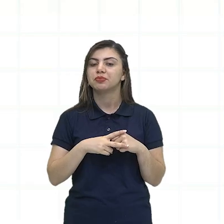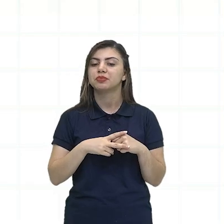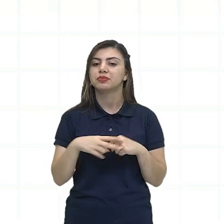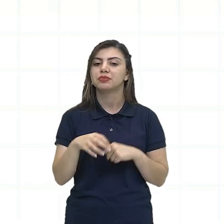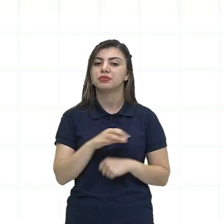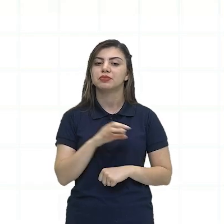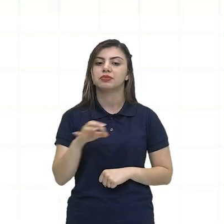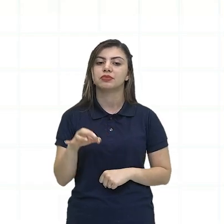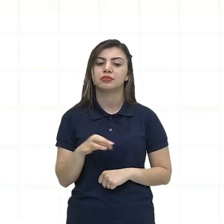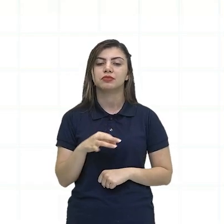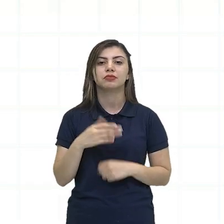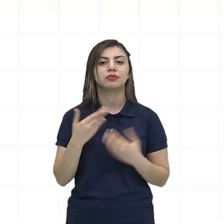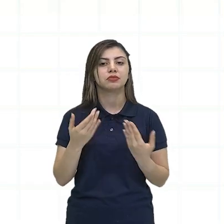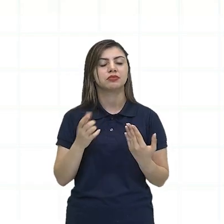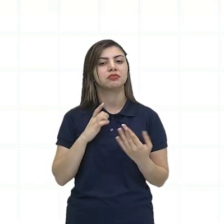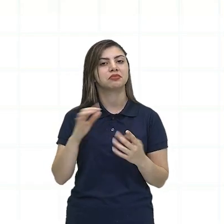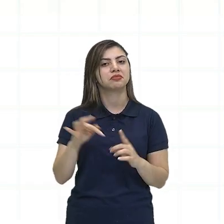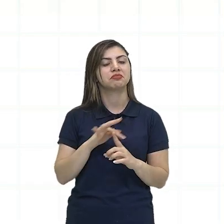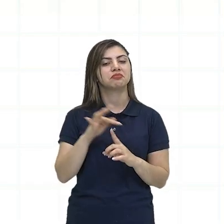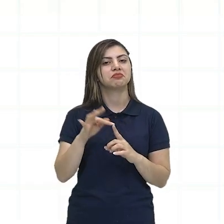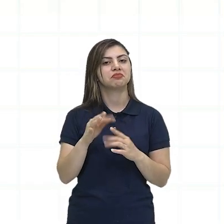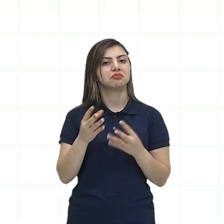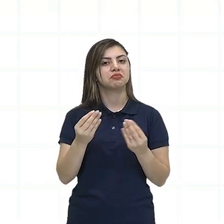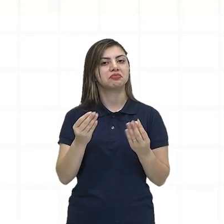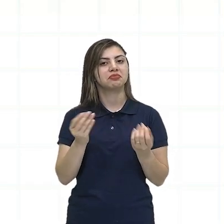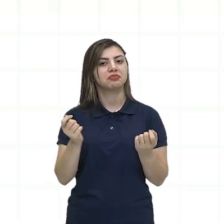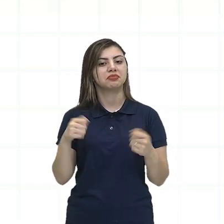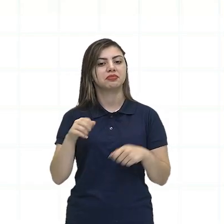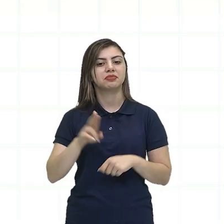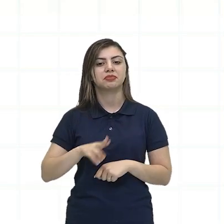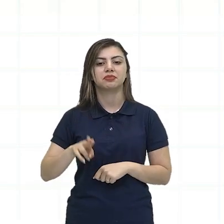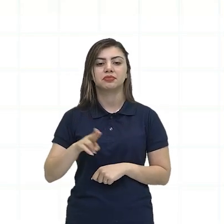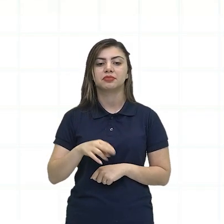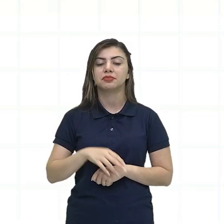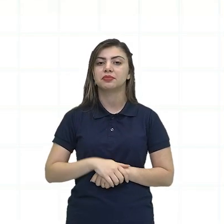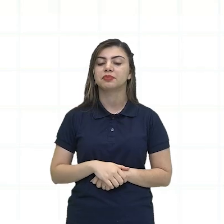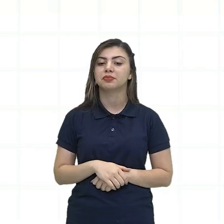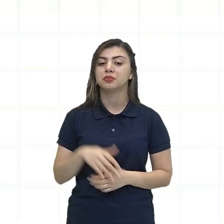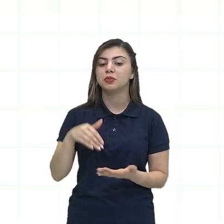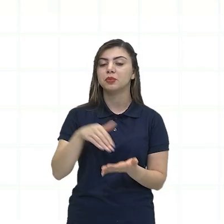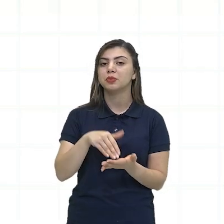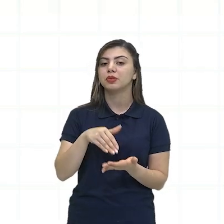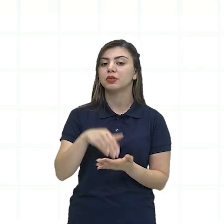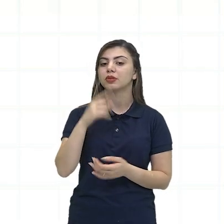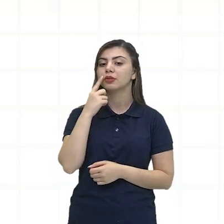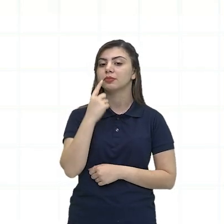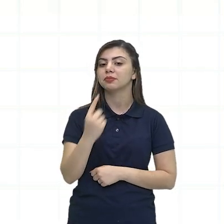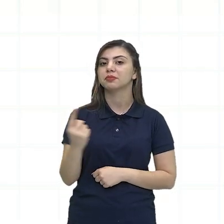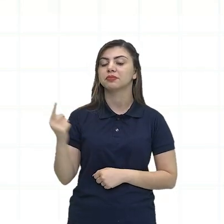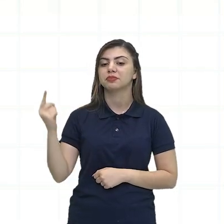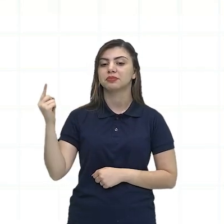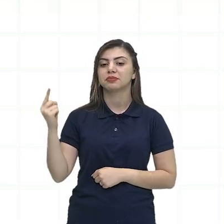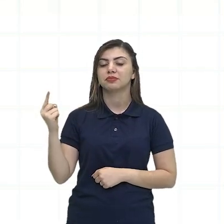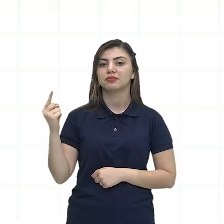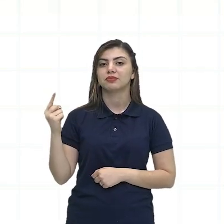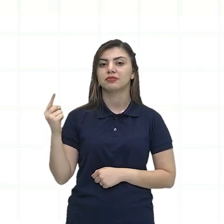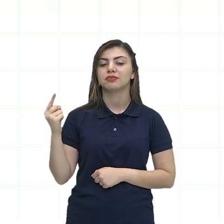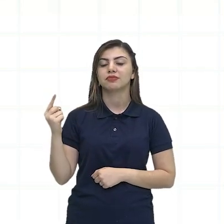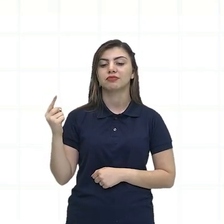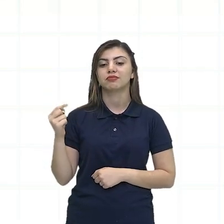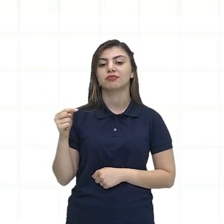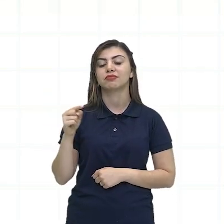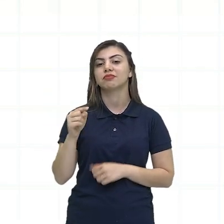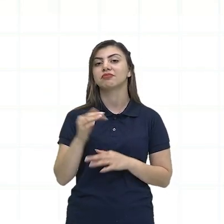muitas funções de uso. E para terminar, ele fala assim: I am very happy. Eu sou